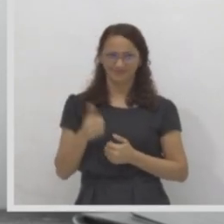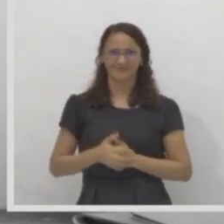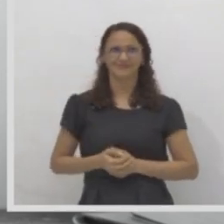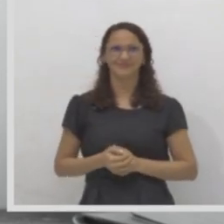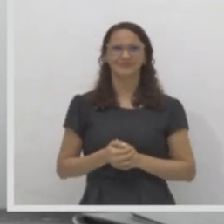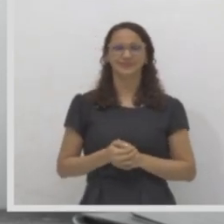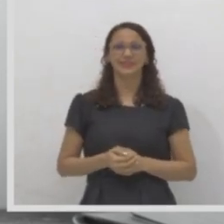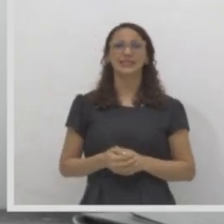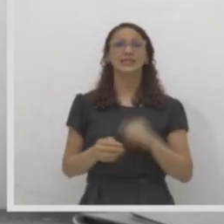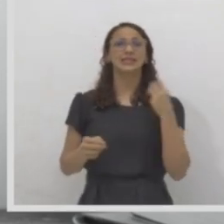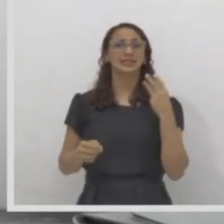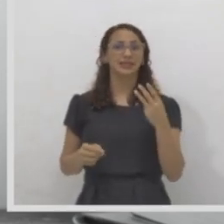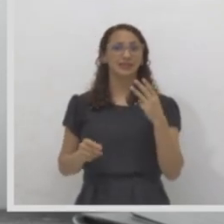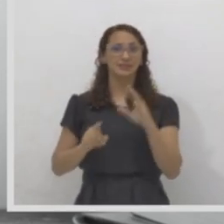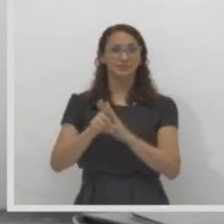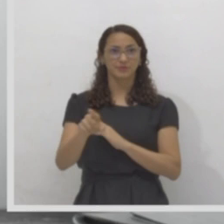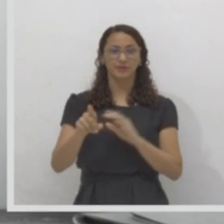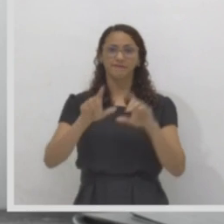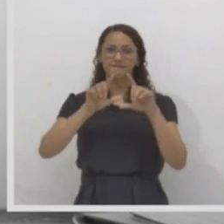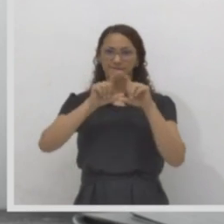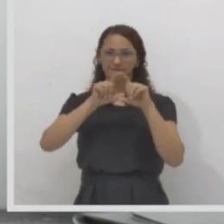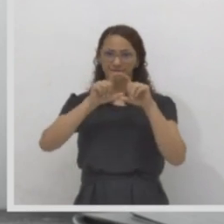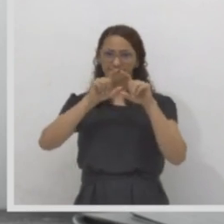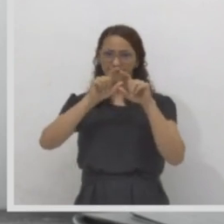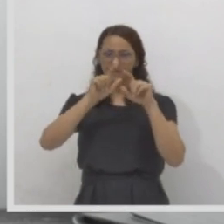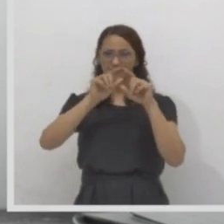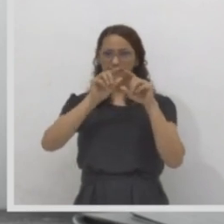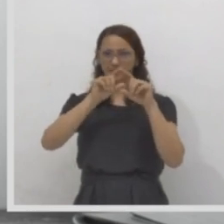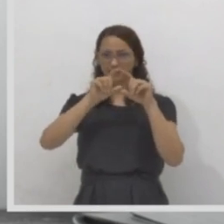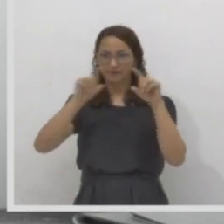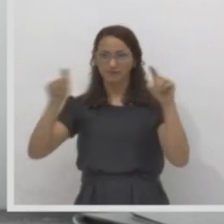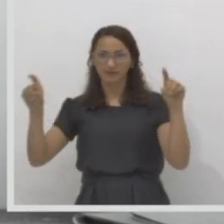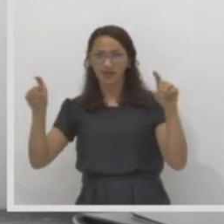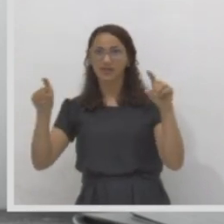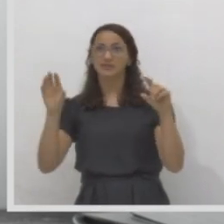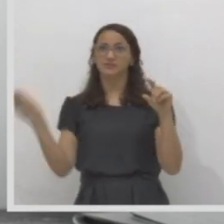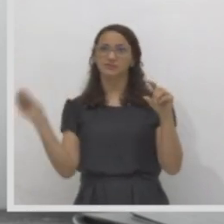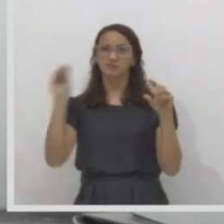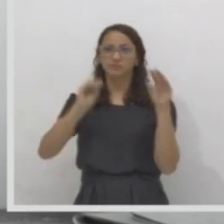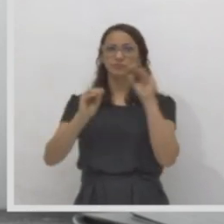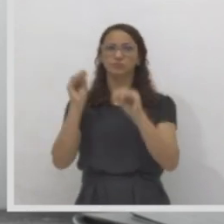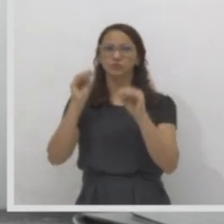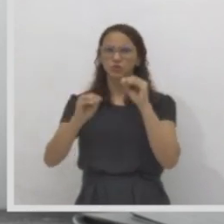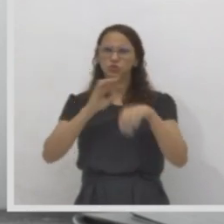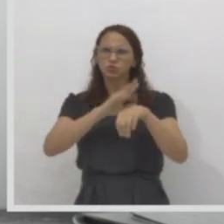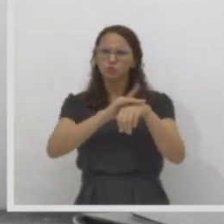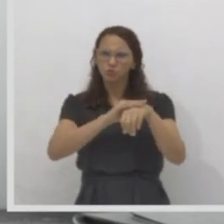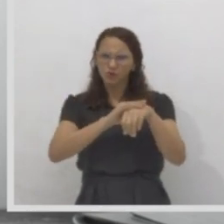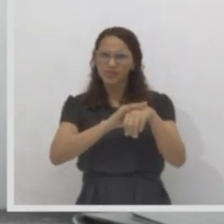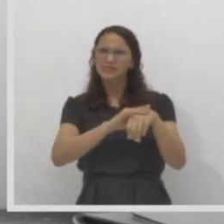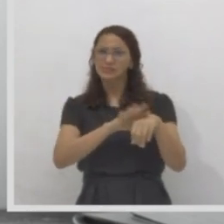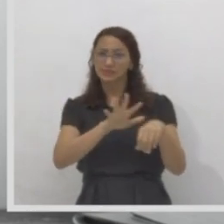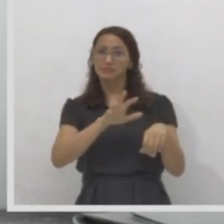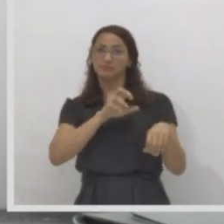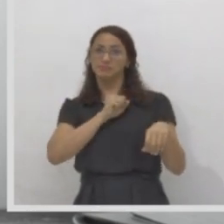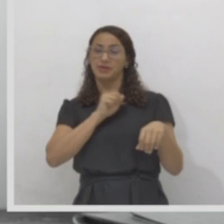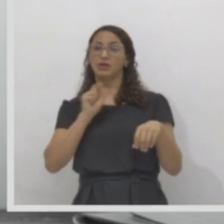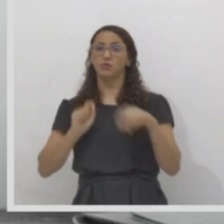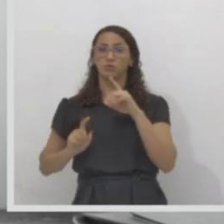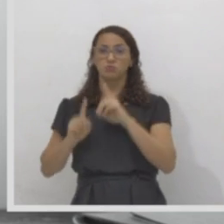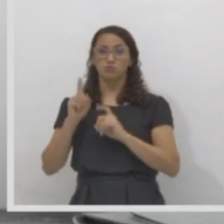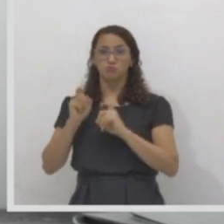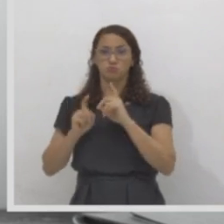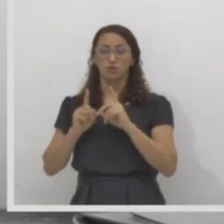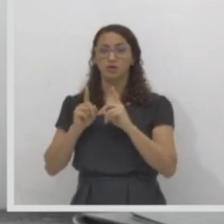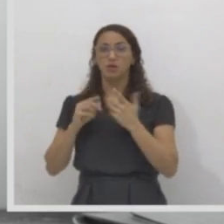Complete as frases com os nomes das doenças causadas por micro-organismos. A doença é causada